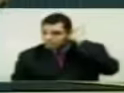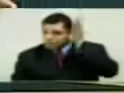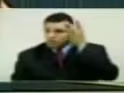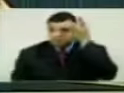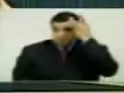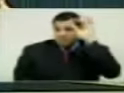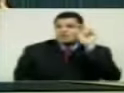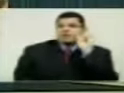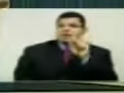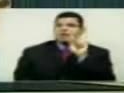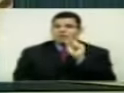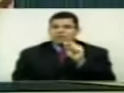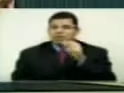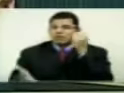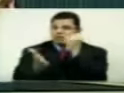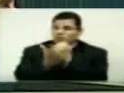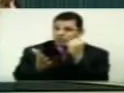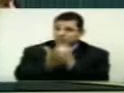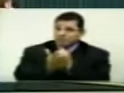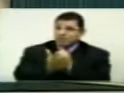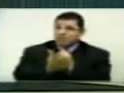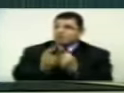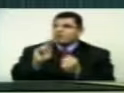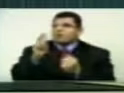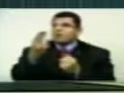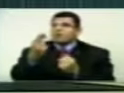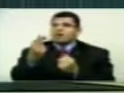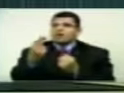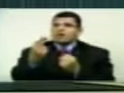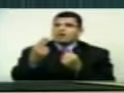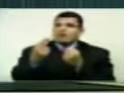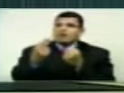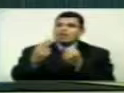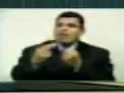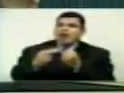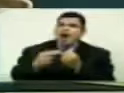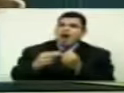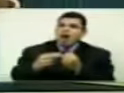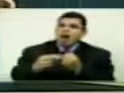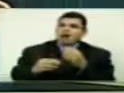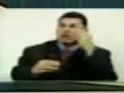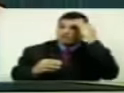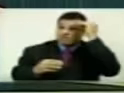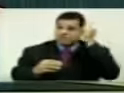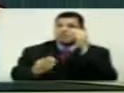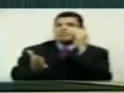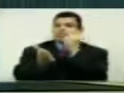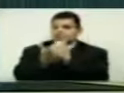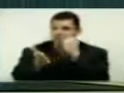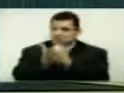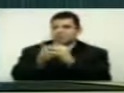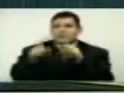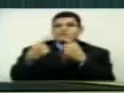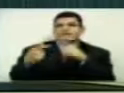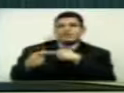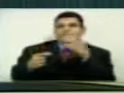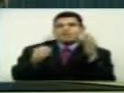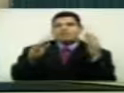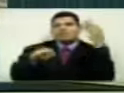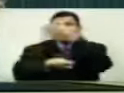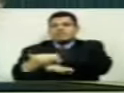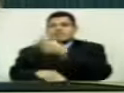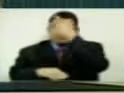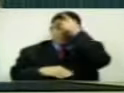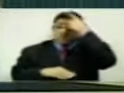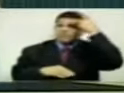não sabe o que é um contrato, ou é canalha, sabe o que é um contrato, mas tenta passar